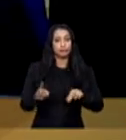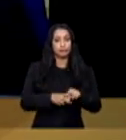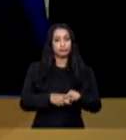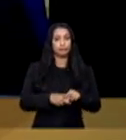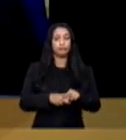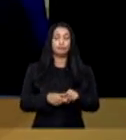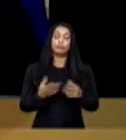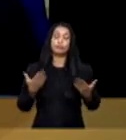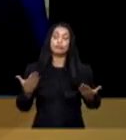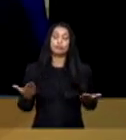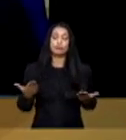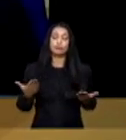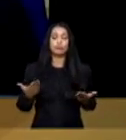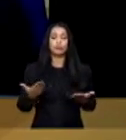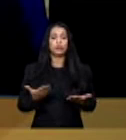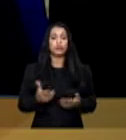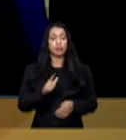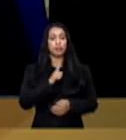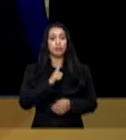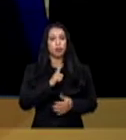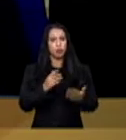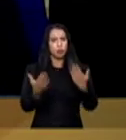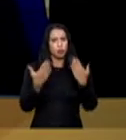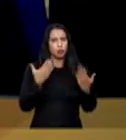congruência, portanto, entre o desvalor